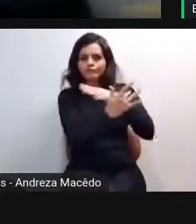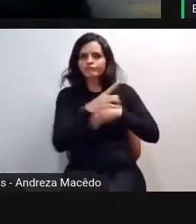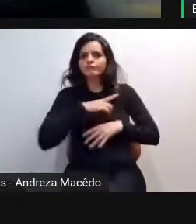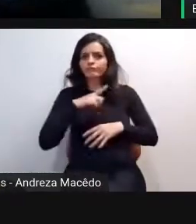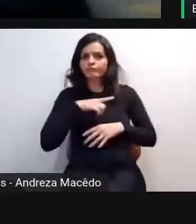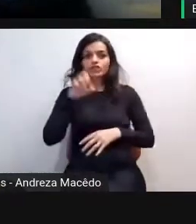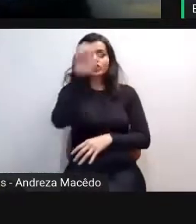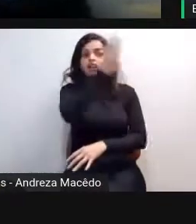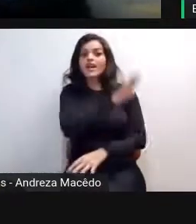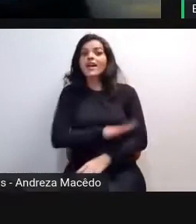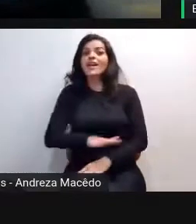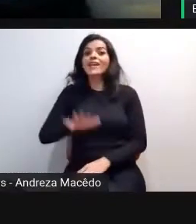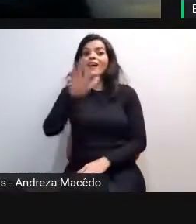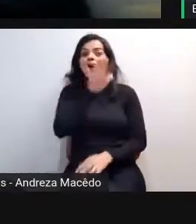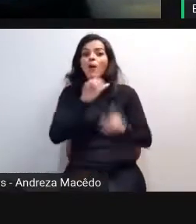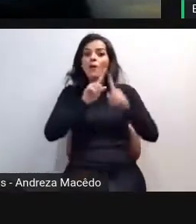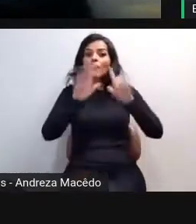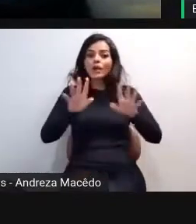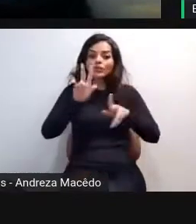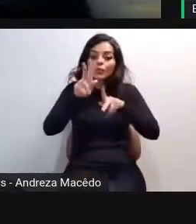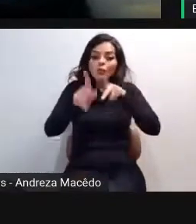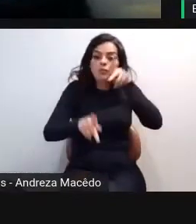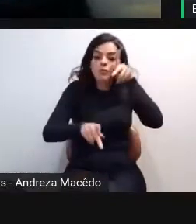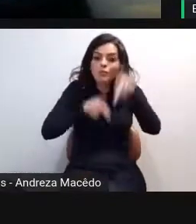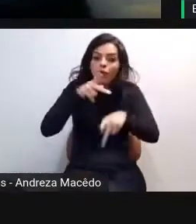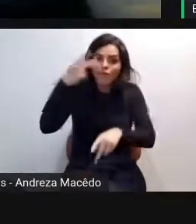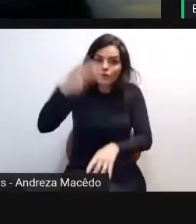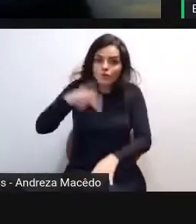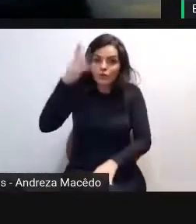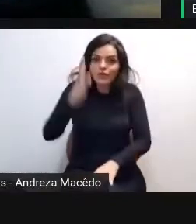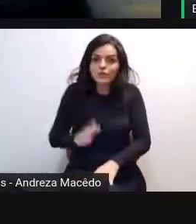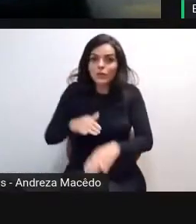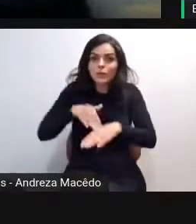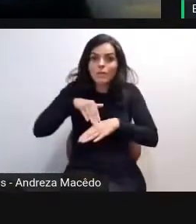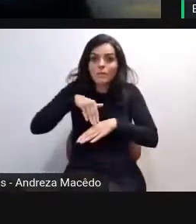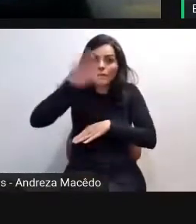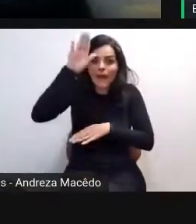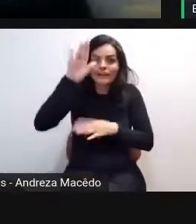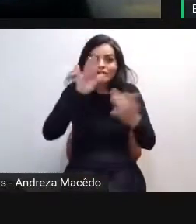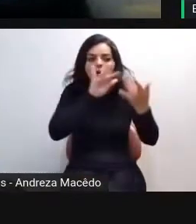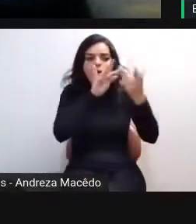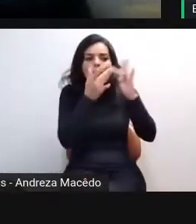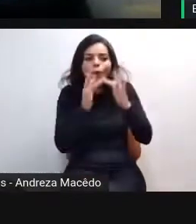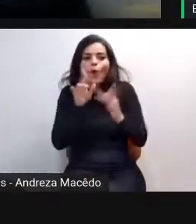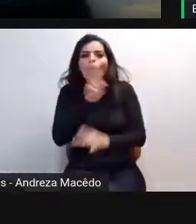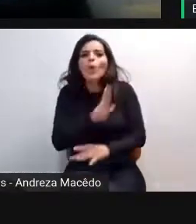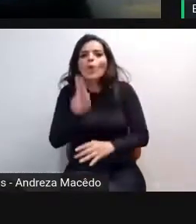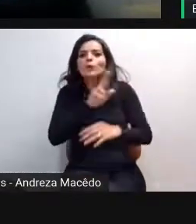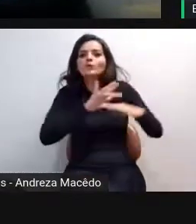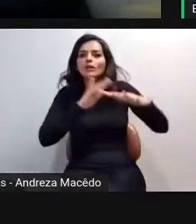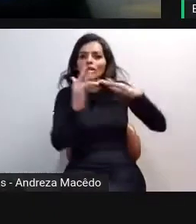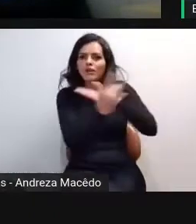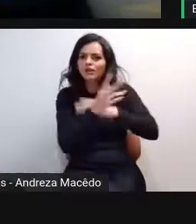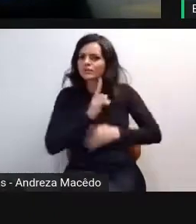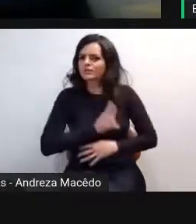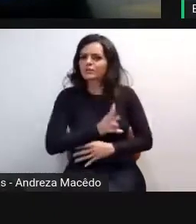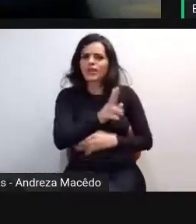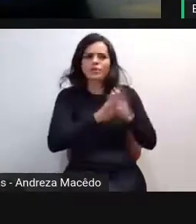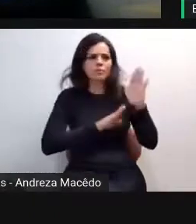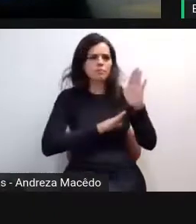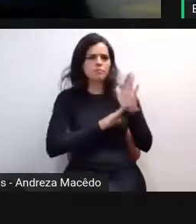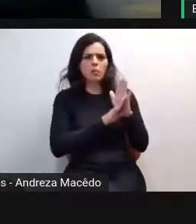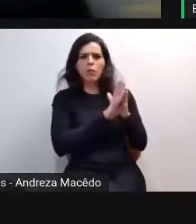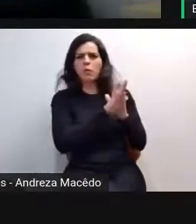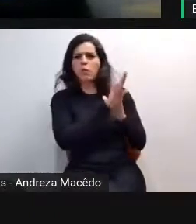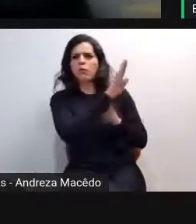geral, lembrando que o brasileiro é um dos mais interativos, é um dos maiores usuários de redes sociais, está sempre no top 3 a 5